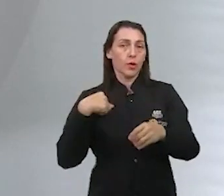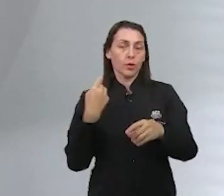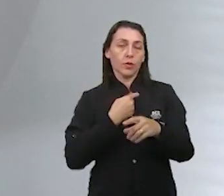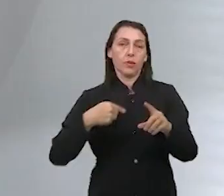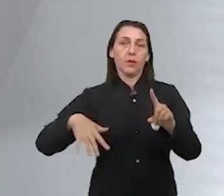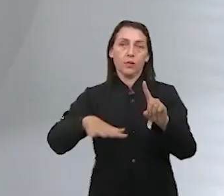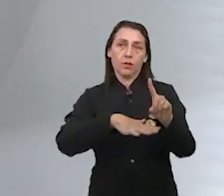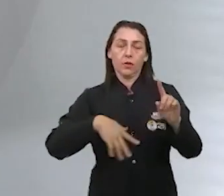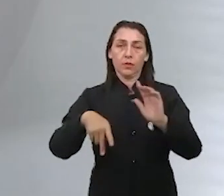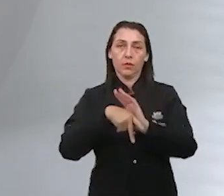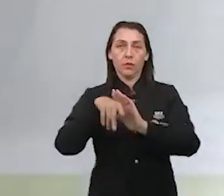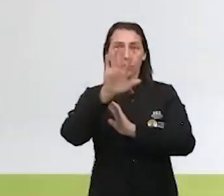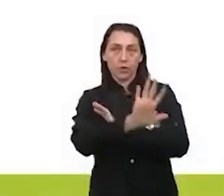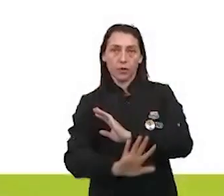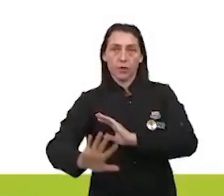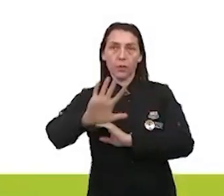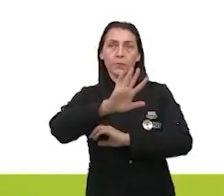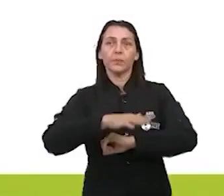a sociedade como um todo.